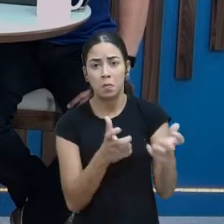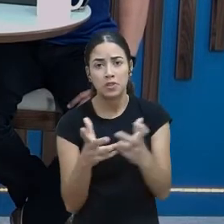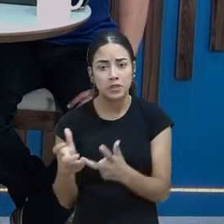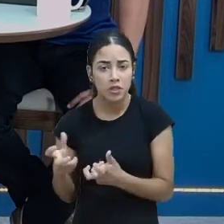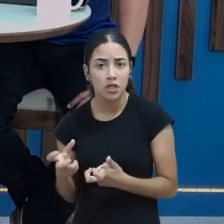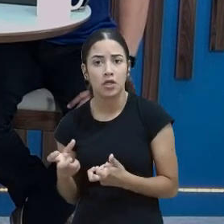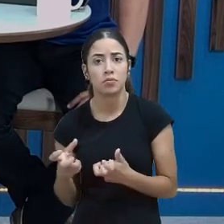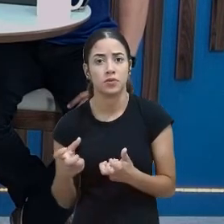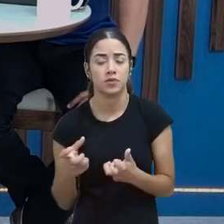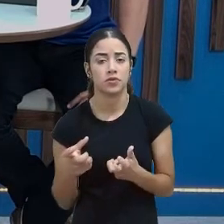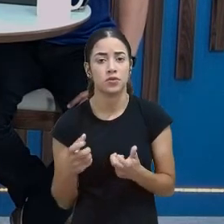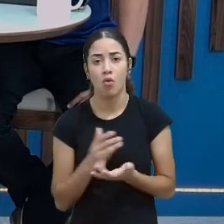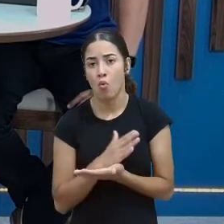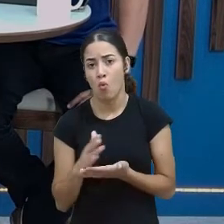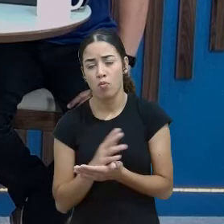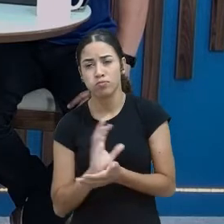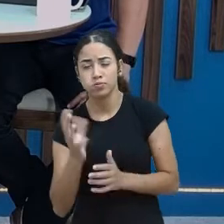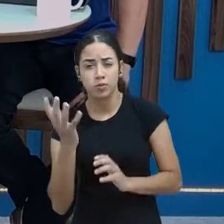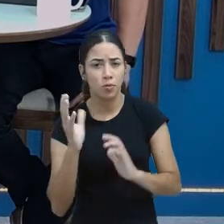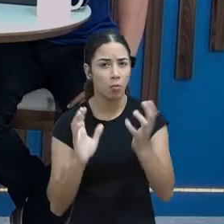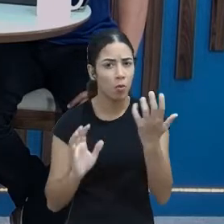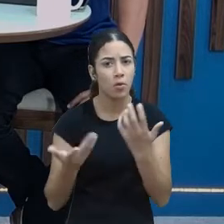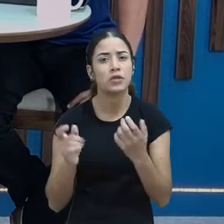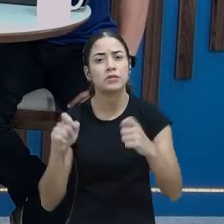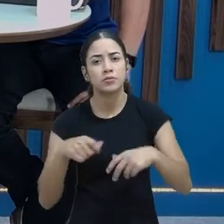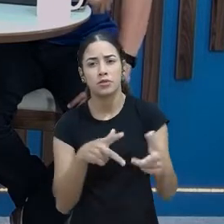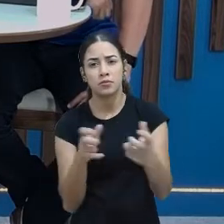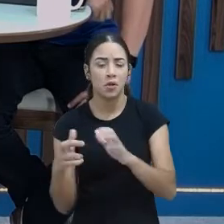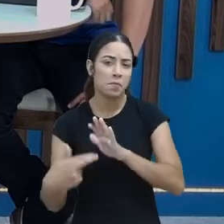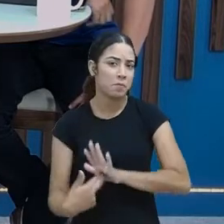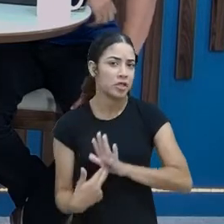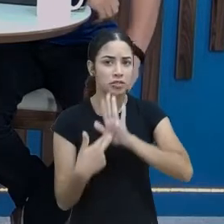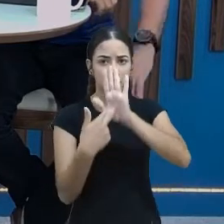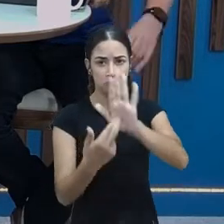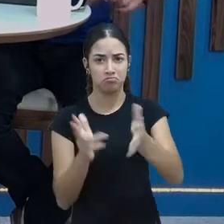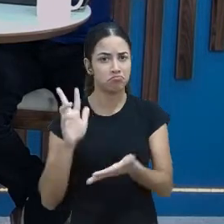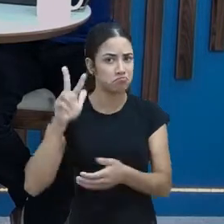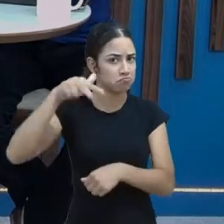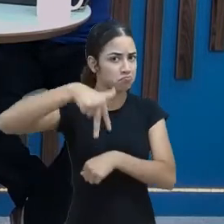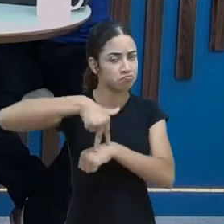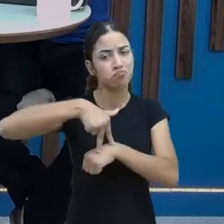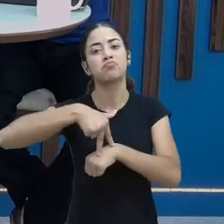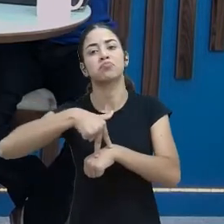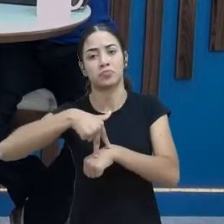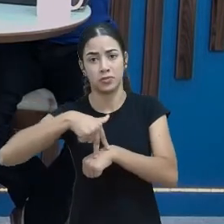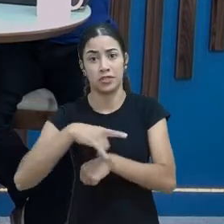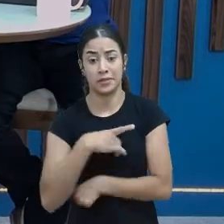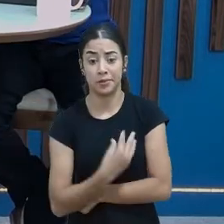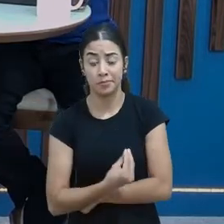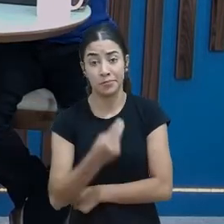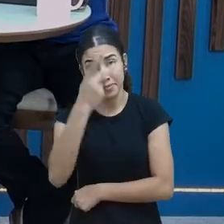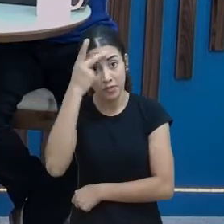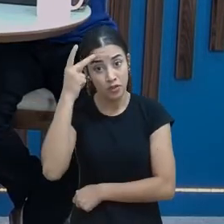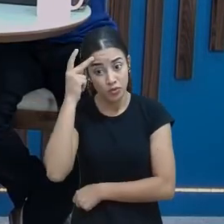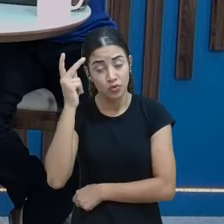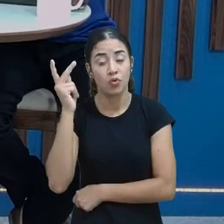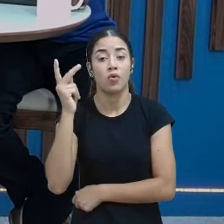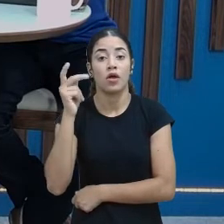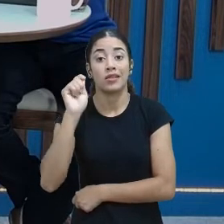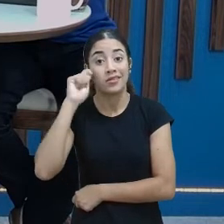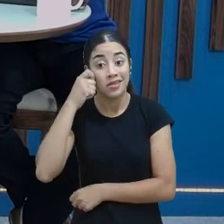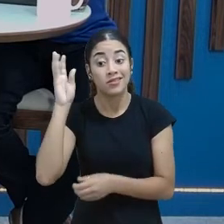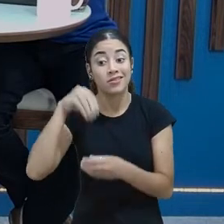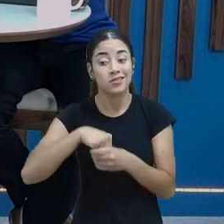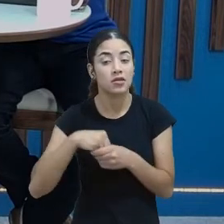diante de algumas situações, né? A questão da representatividade, existindo pessoas negras na política,